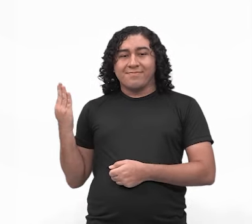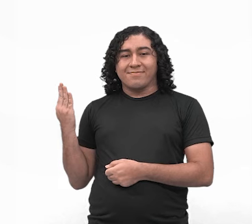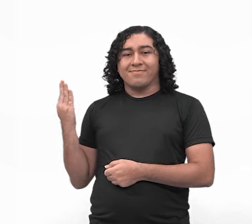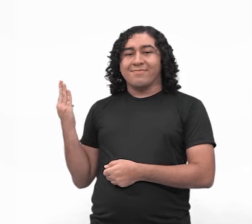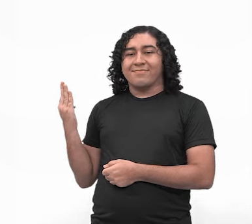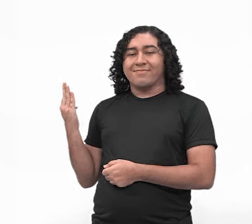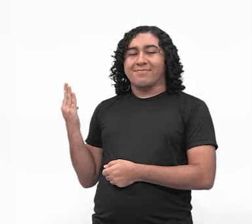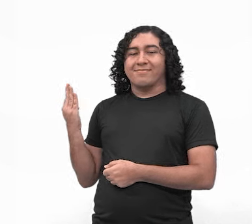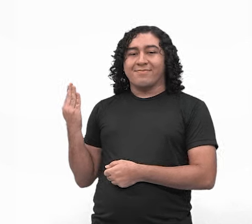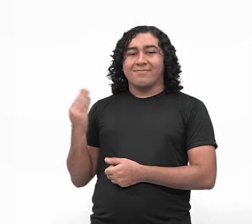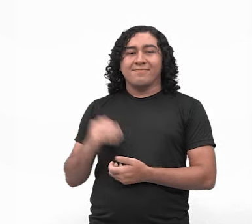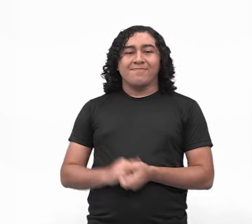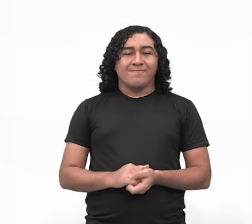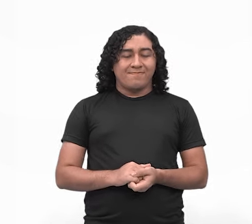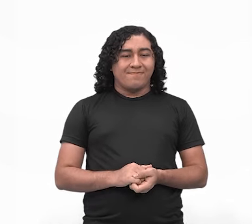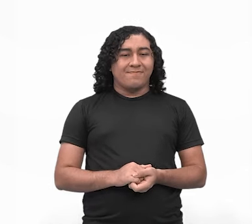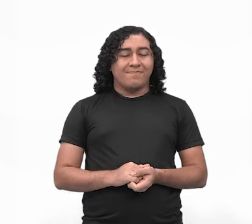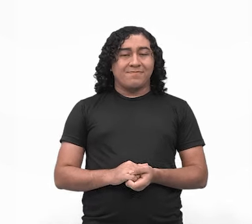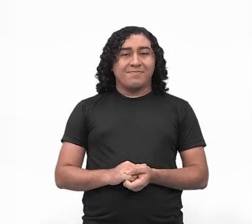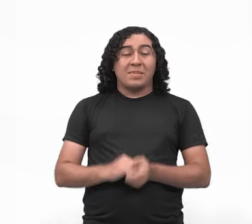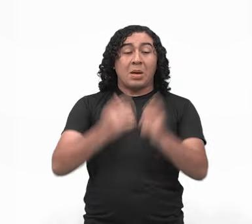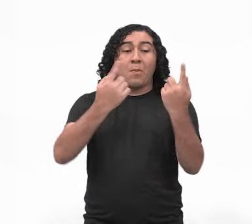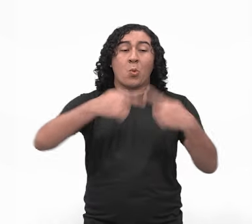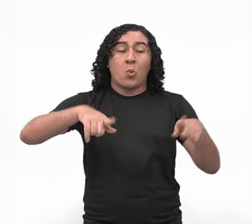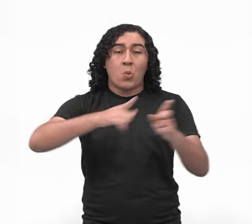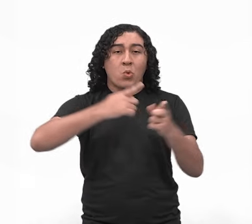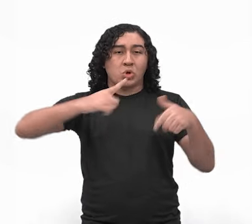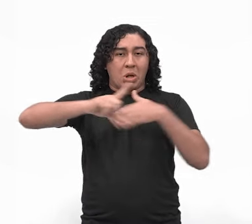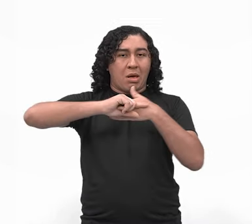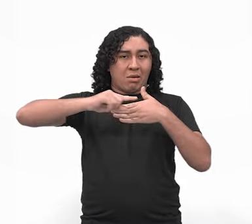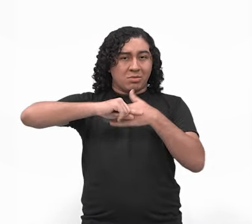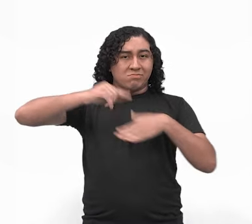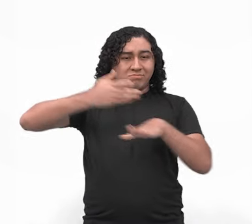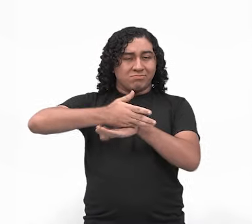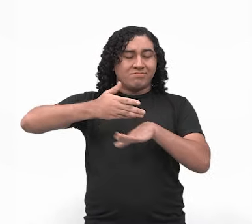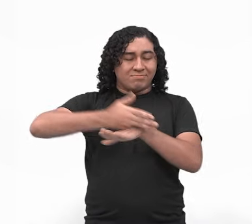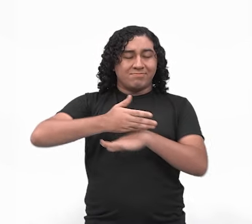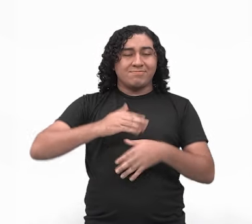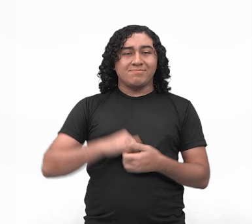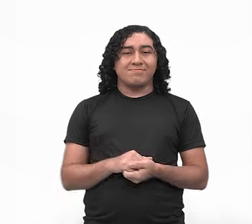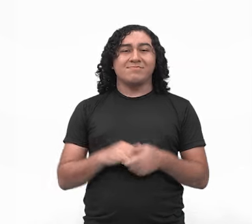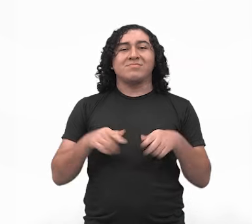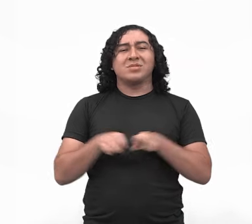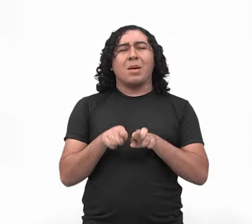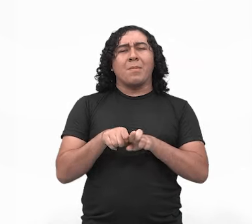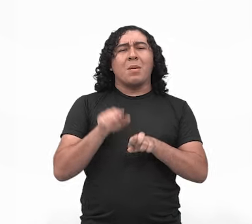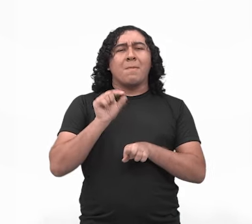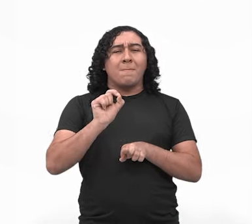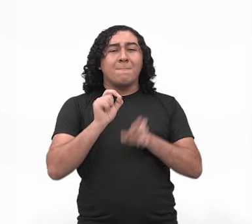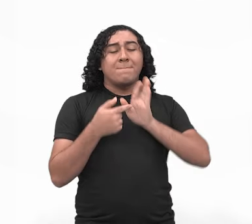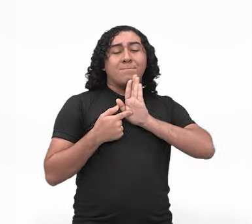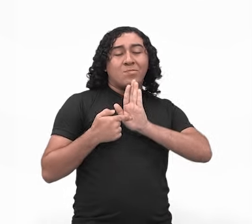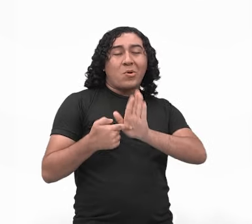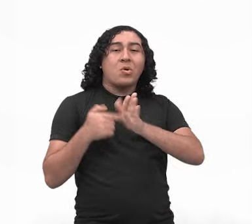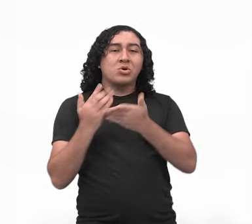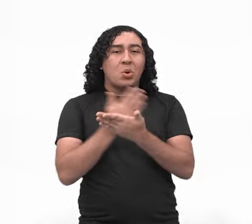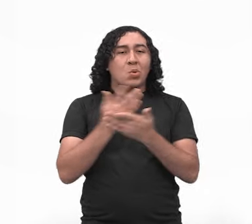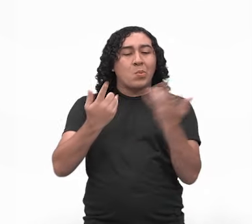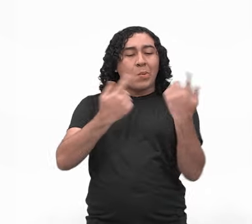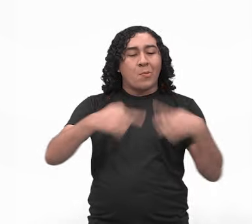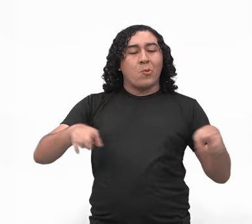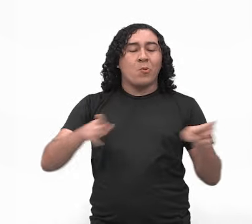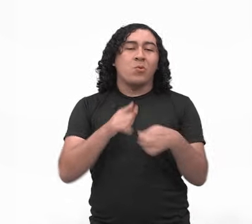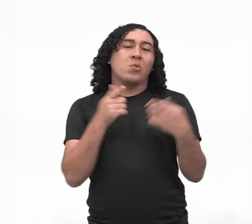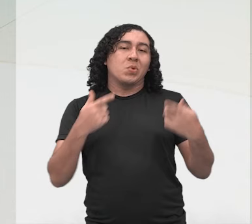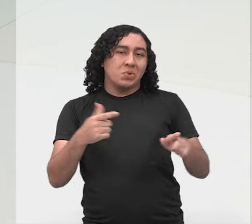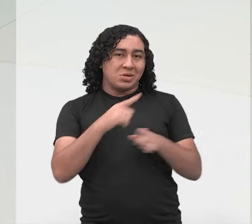Handel, que são artistas, né, músicos que faziam parte. E eu trouxe para vocês o trecho de algumas músicas, trechinhos de